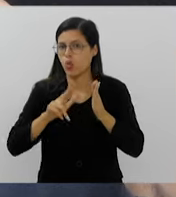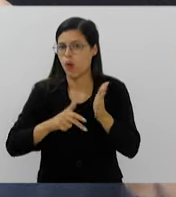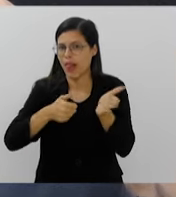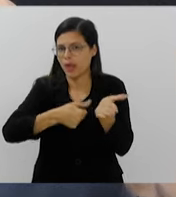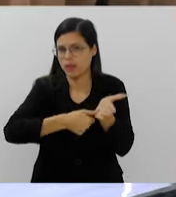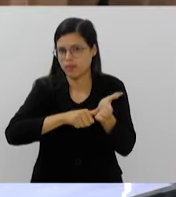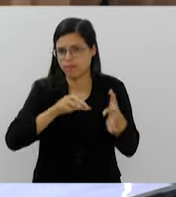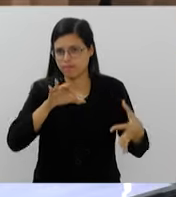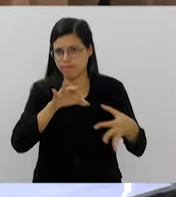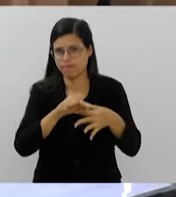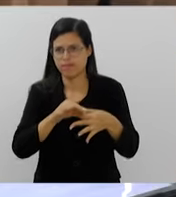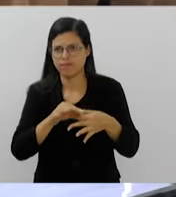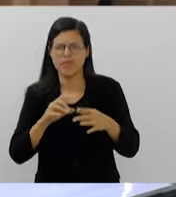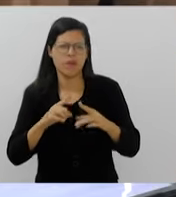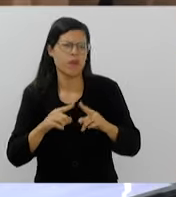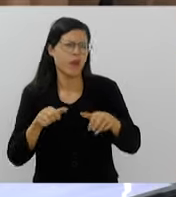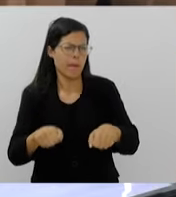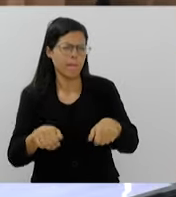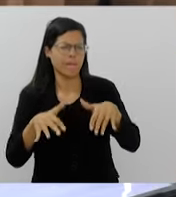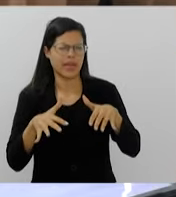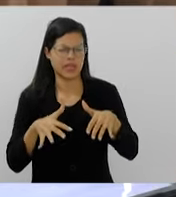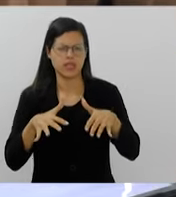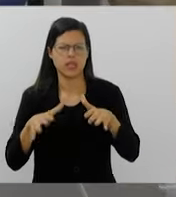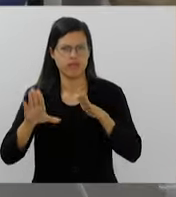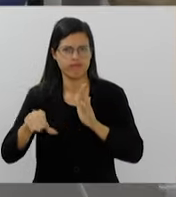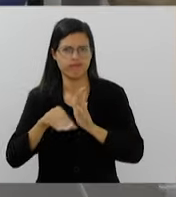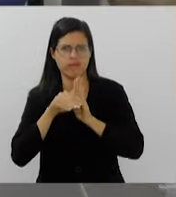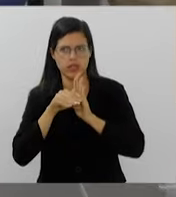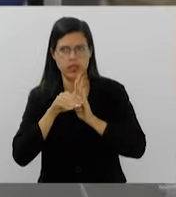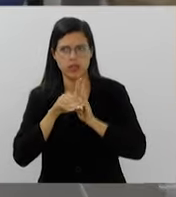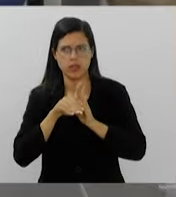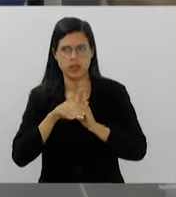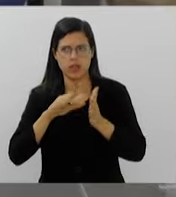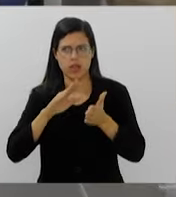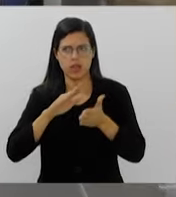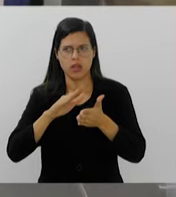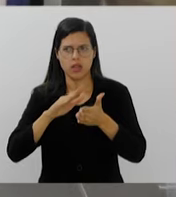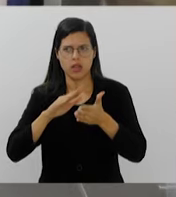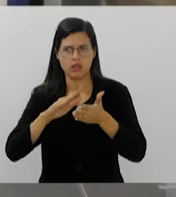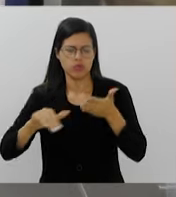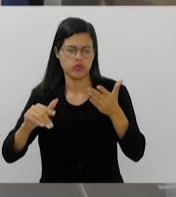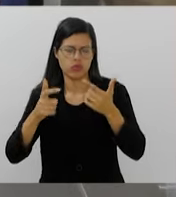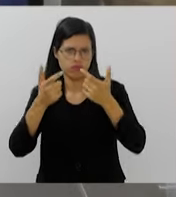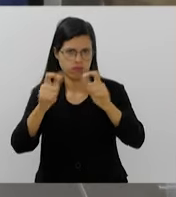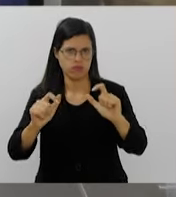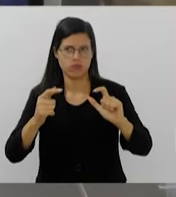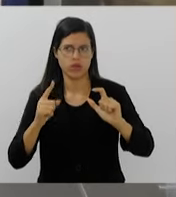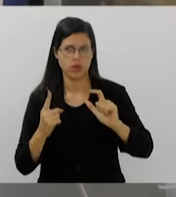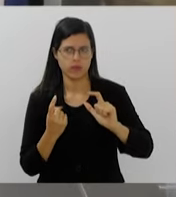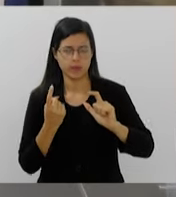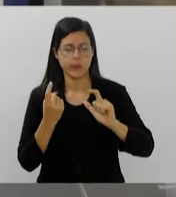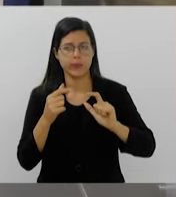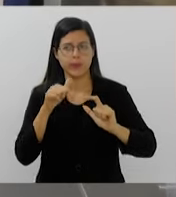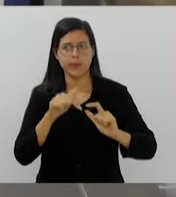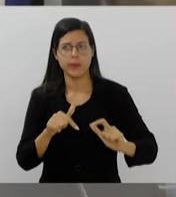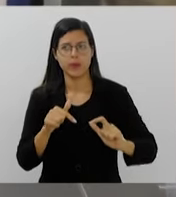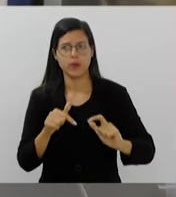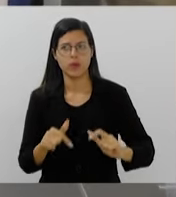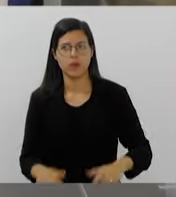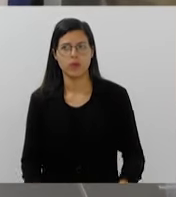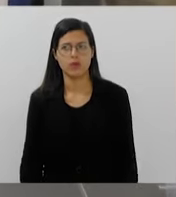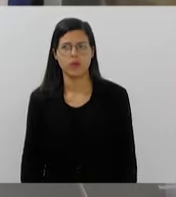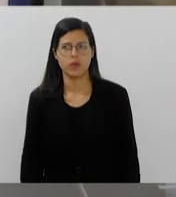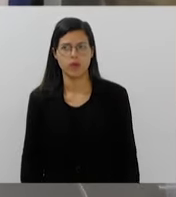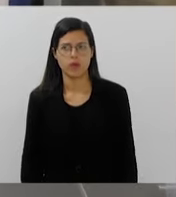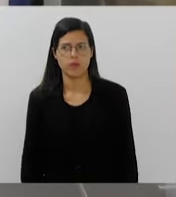gente emenda em plenário. E aí suprime o parágrafo único. E emenda em plenário. Essa questão levantada pelo deputado Luiz Paulo está suprimida.